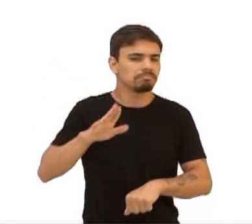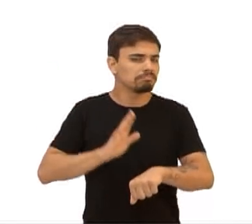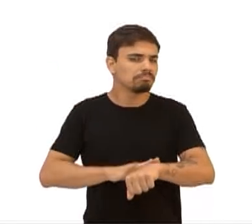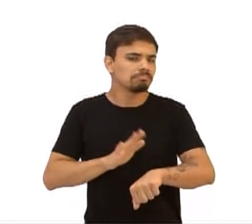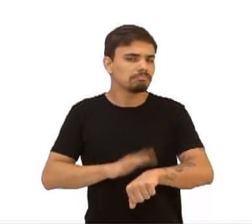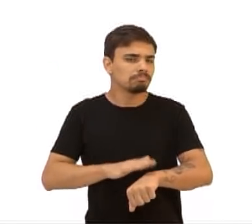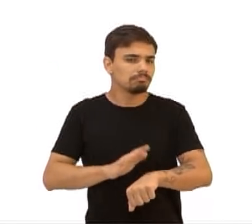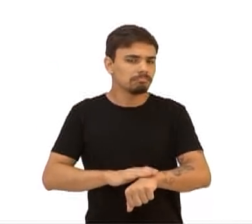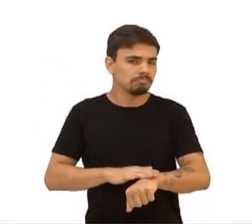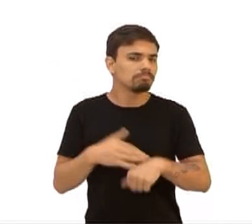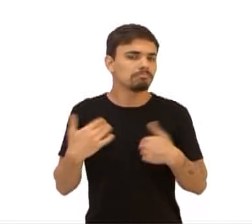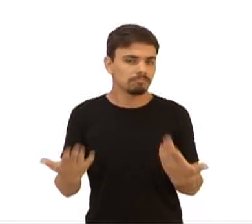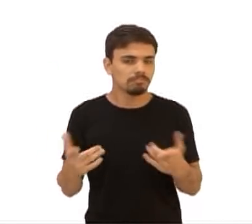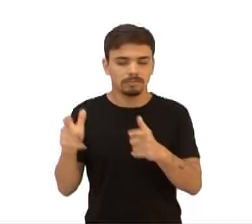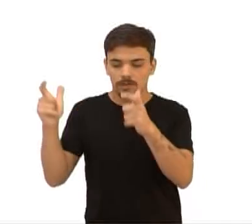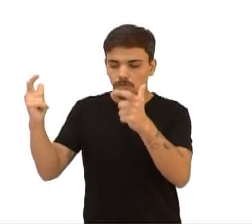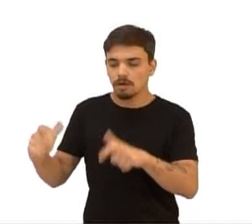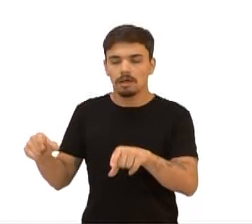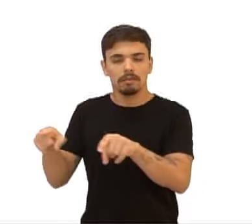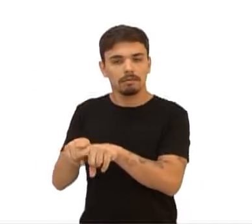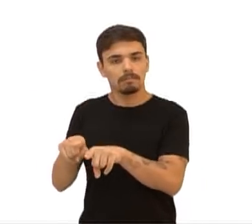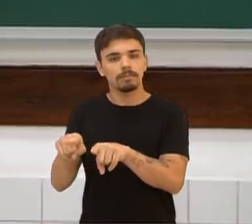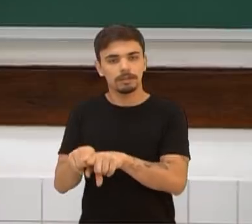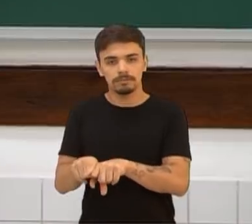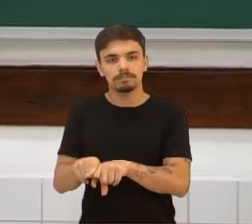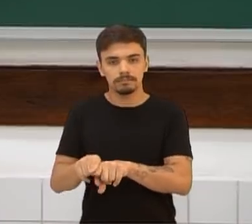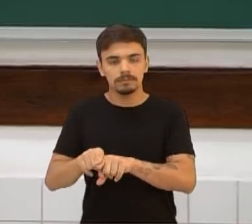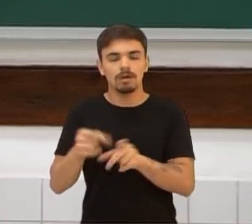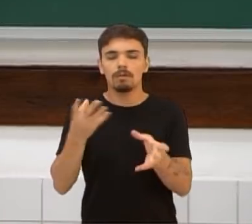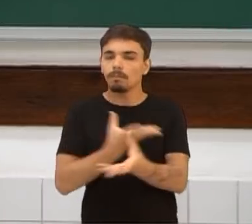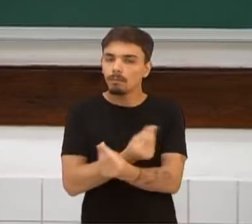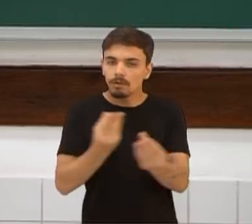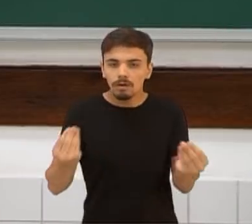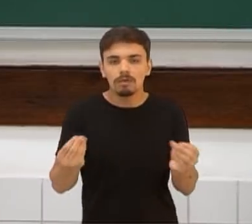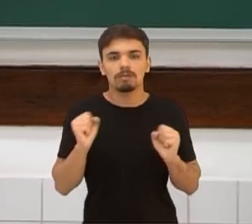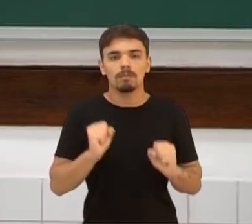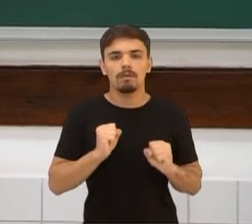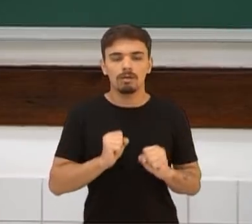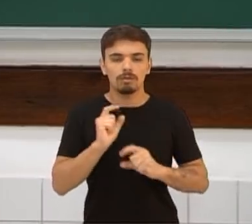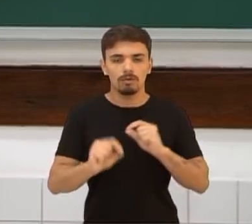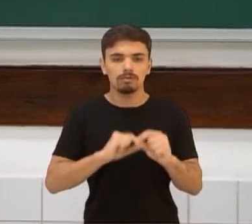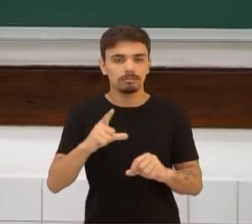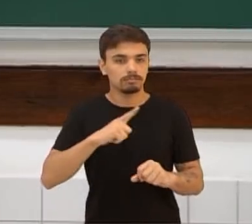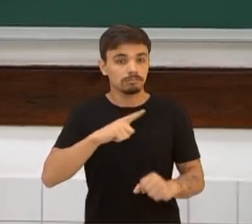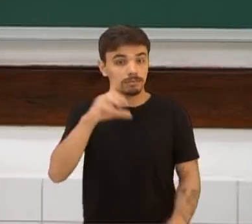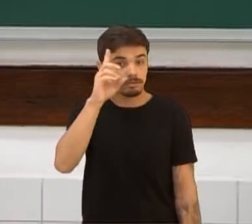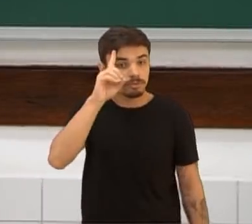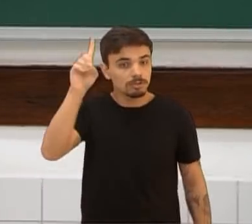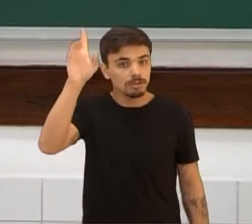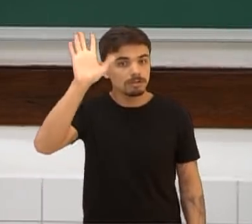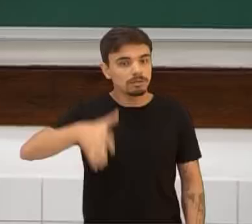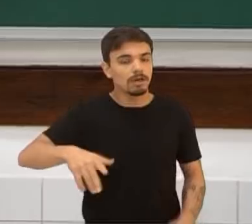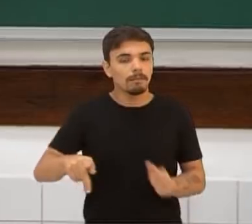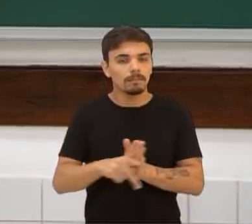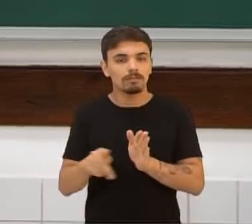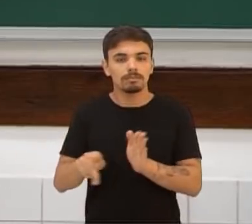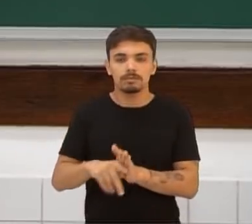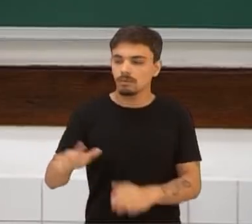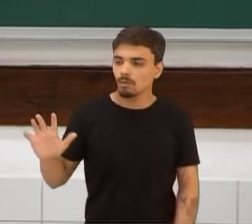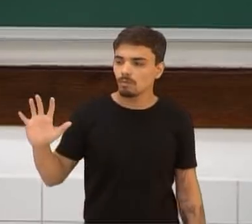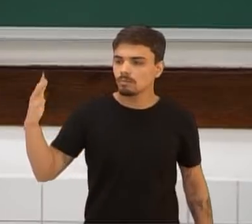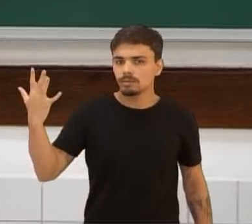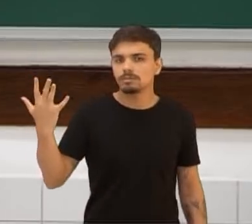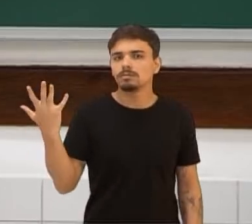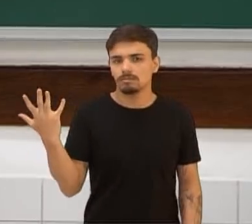determinado tempo e espaço. Então, eles muitas vezes podem ter até uma data, né, de um determinado